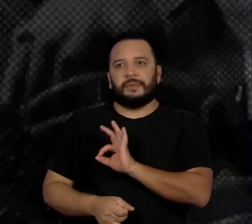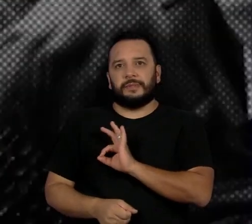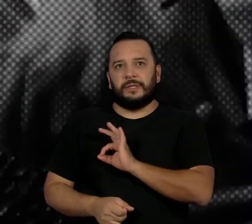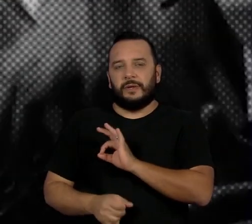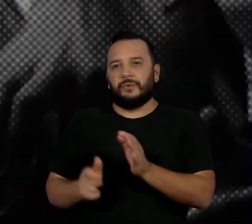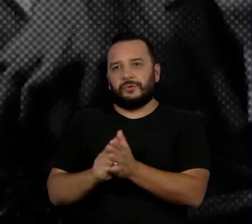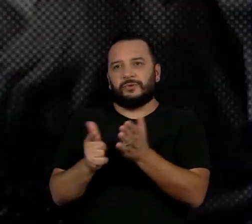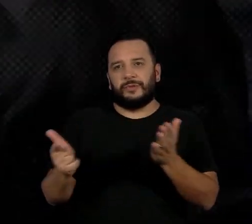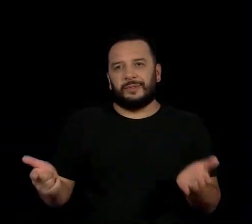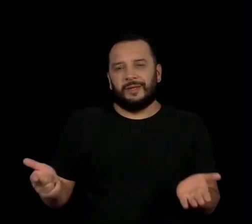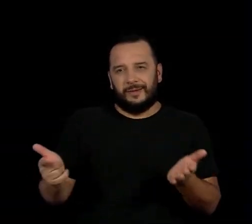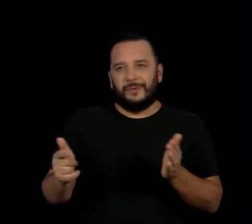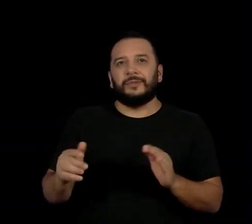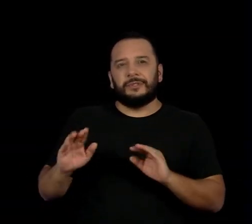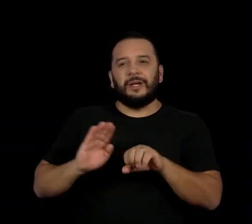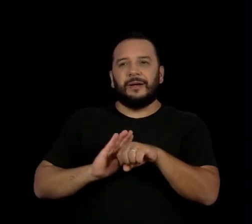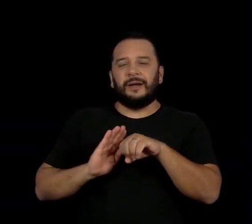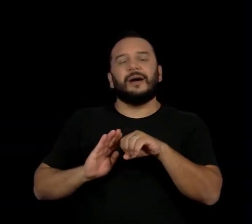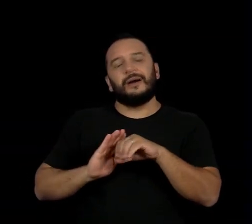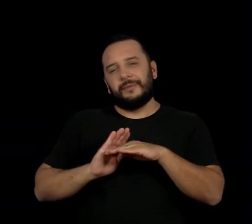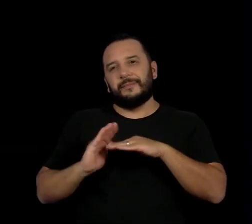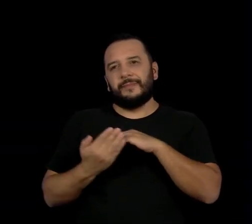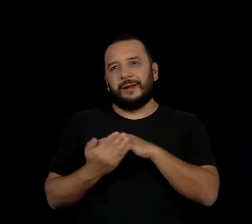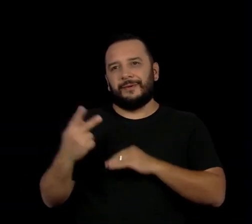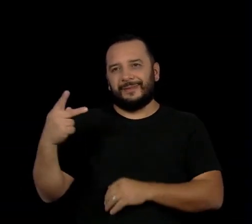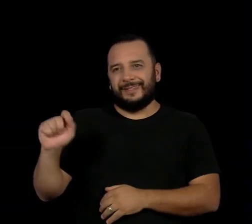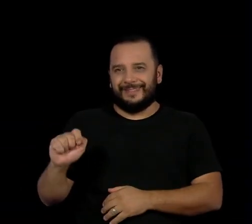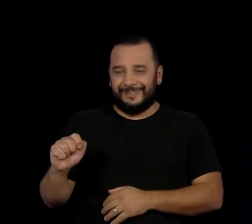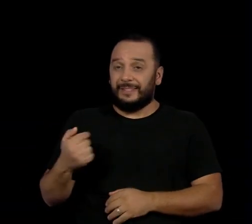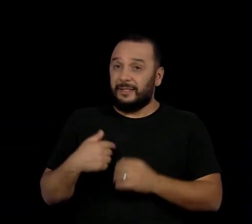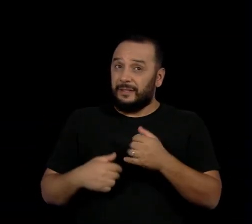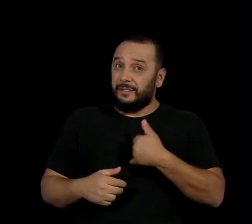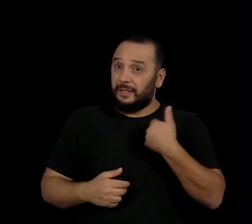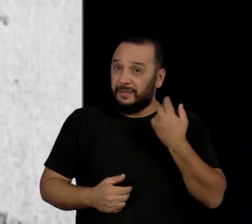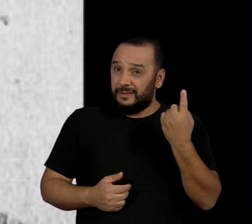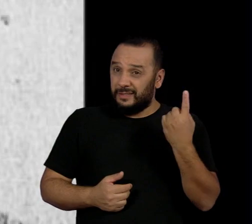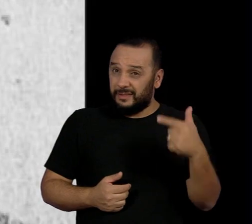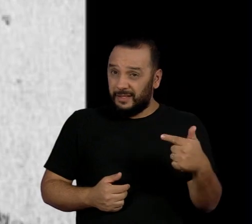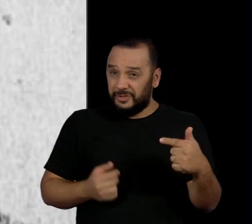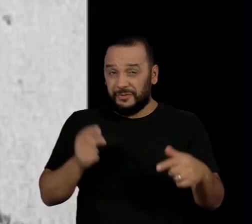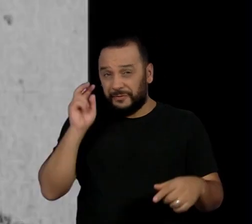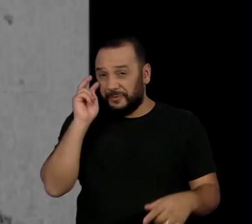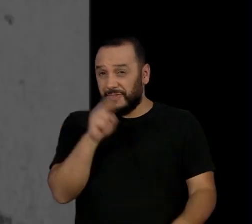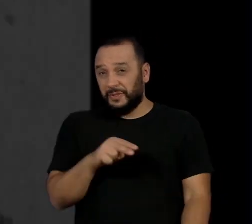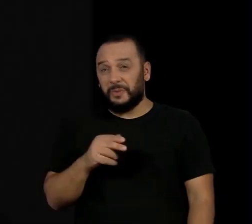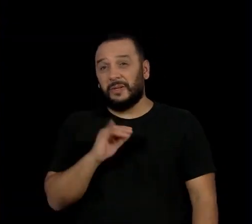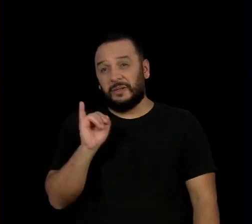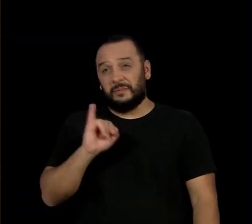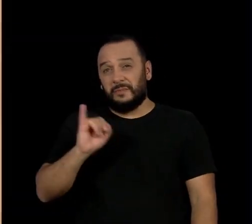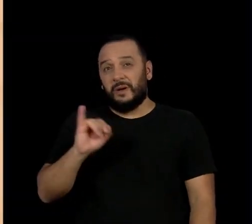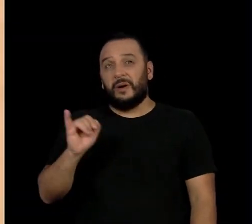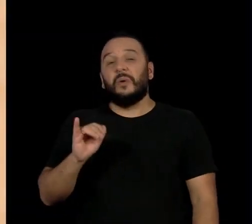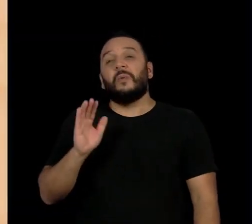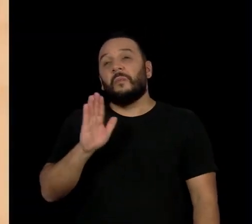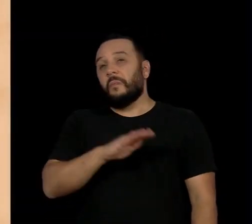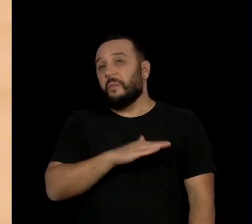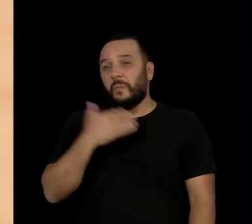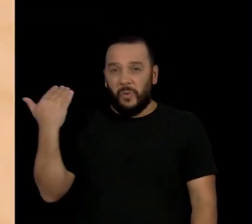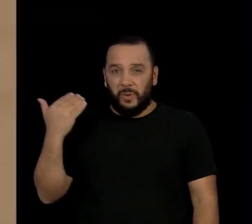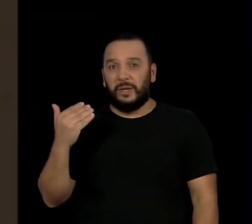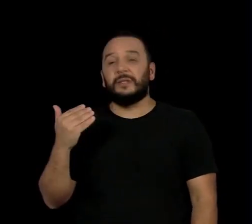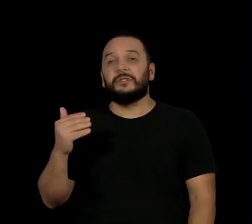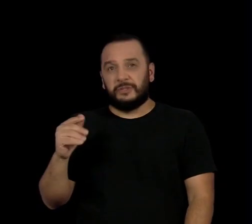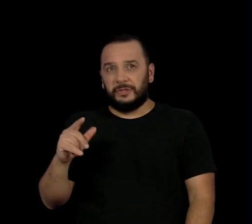pai. Aos 17 anos, presenciou a morte do irmão Roberto Rodrigues, assassinado por